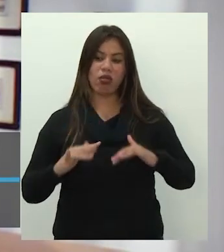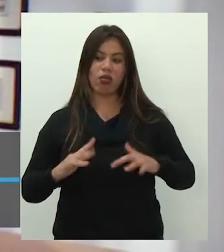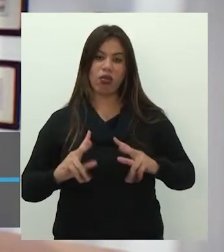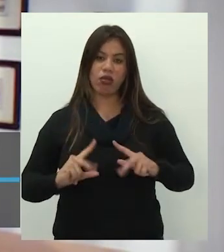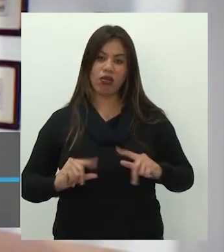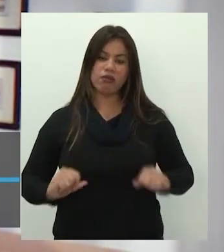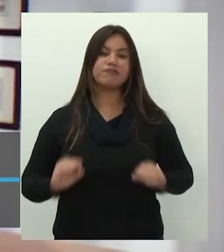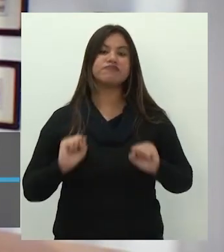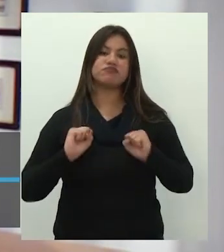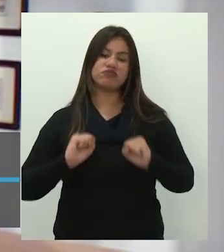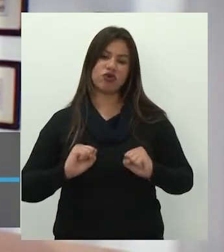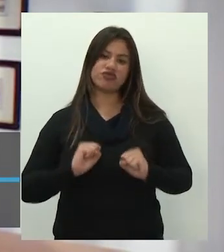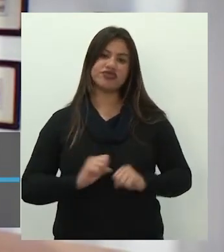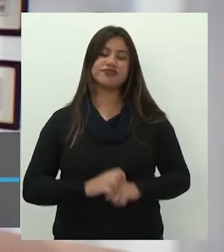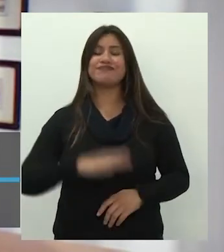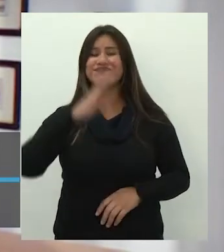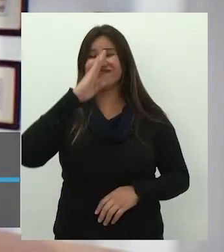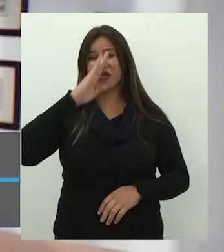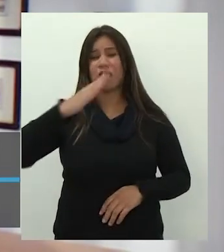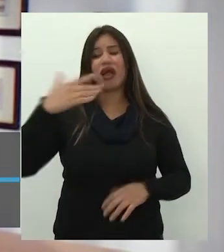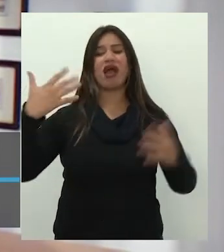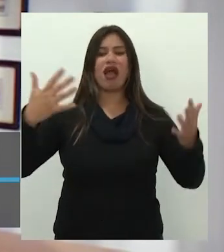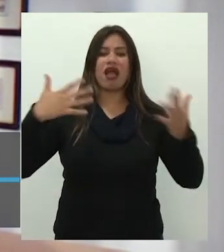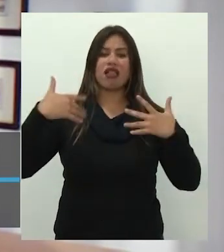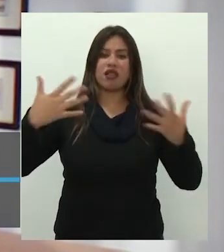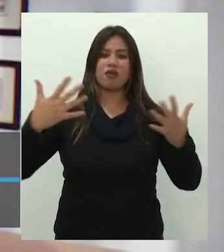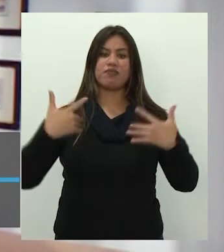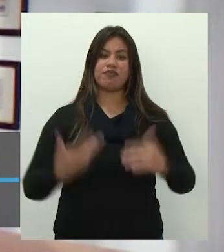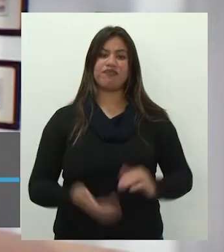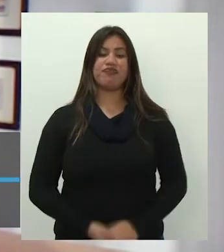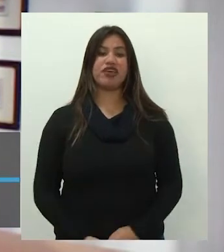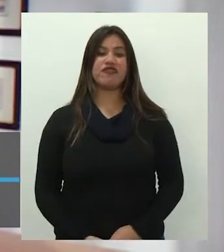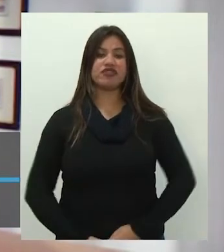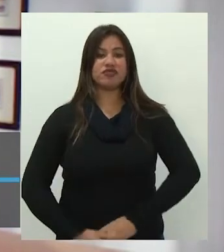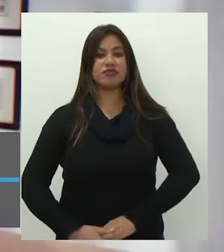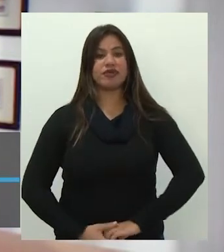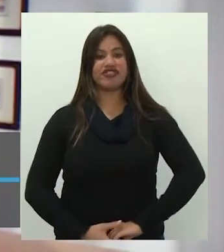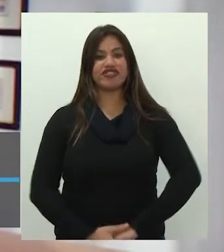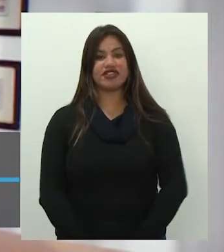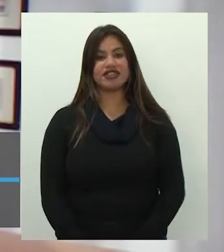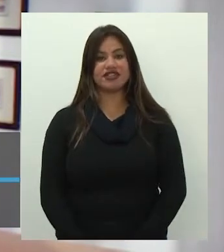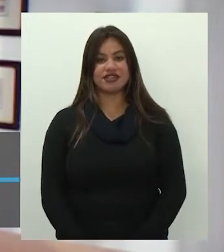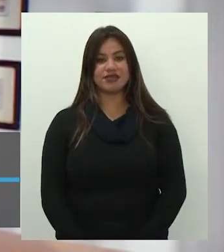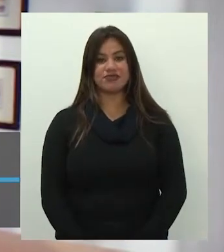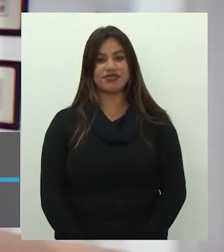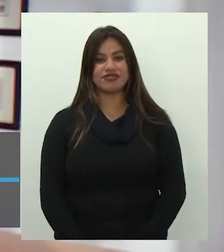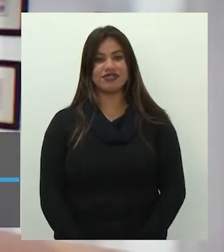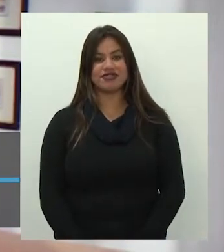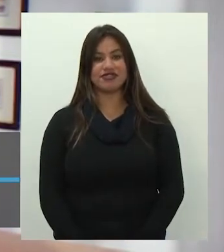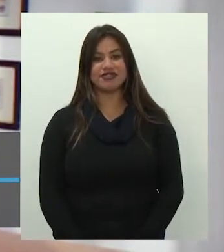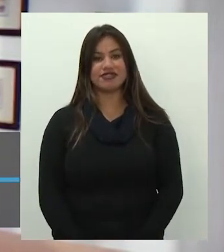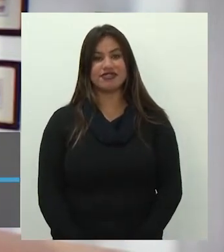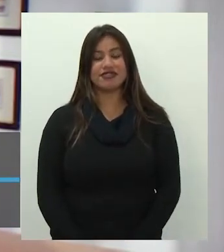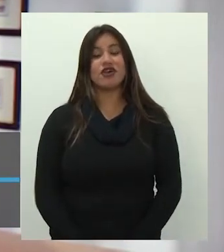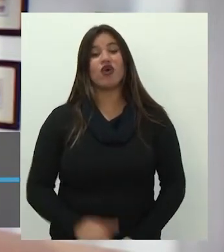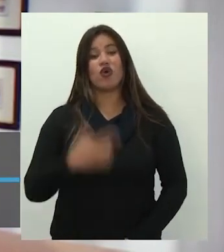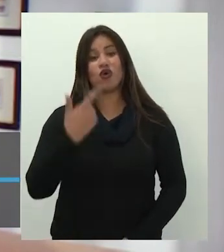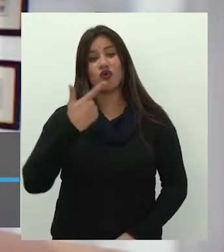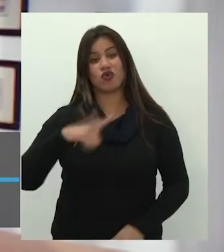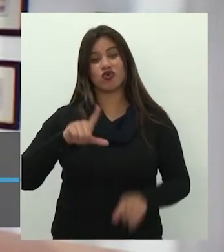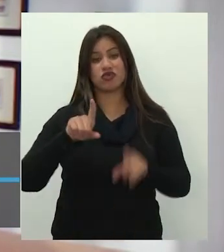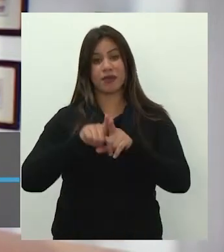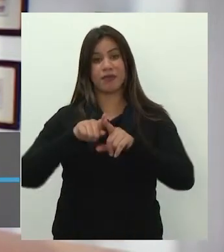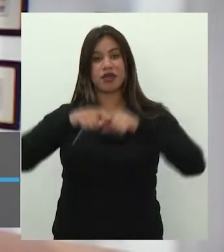facilidade, especialmente em dias quentes. Uma outra coisa que não acontece com idosos não